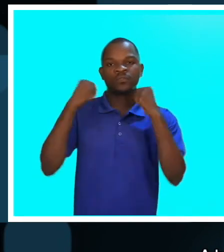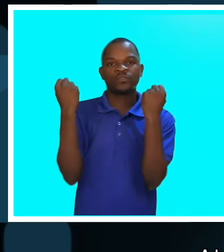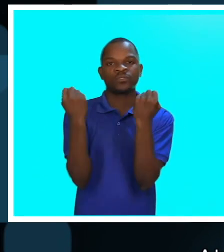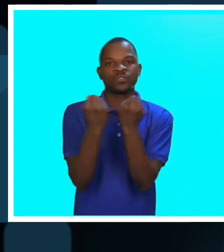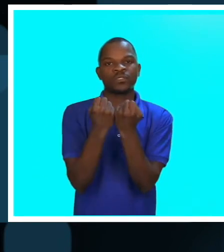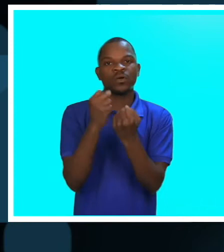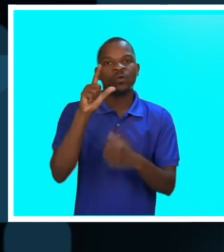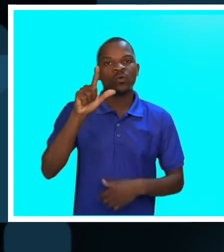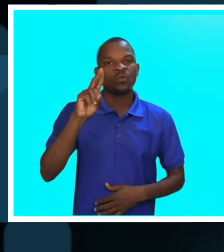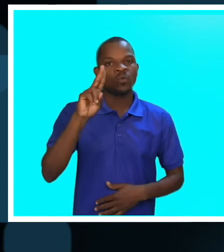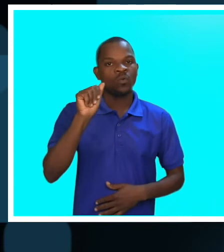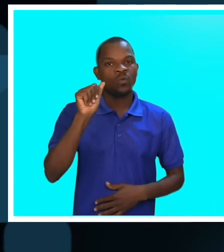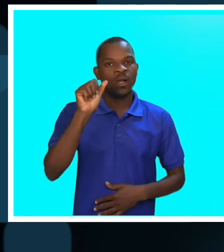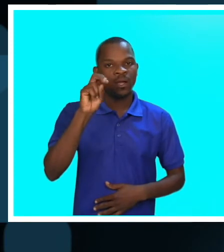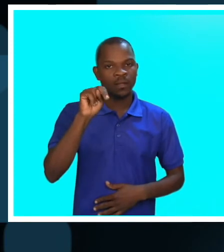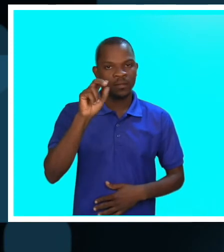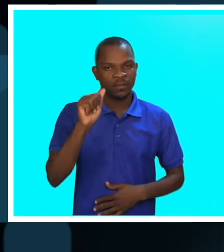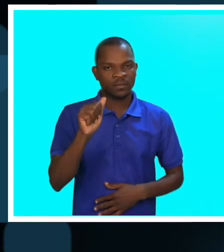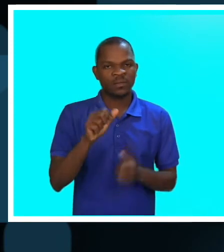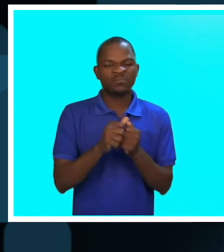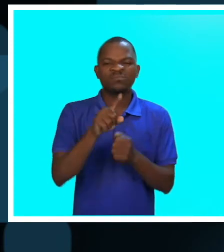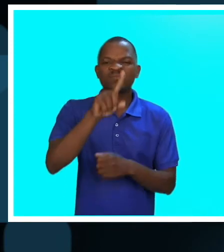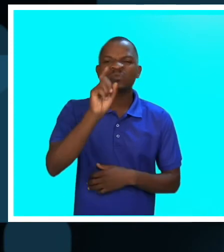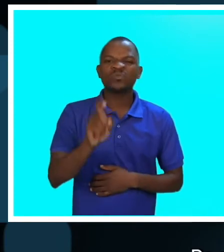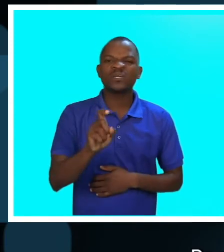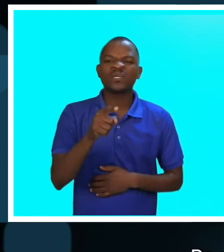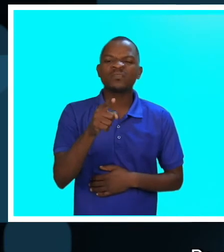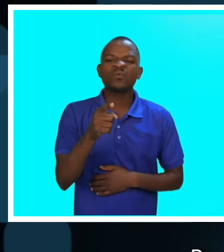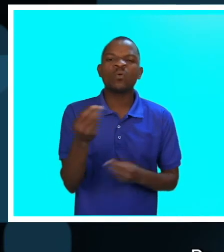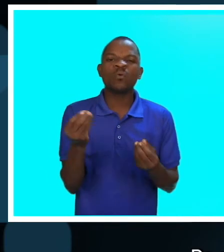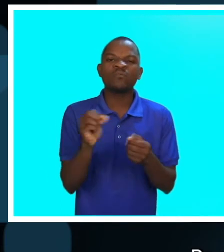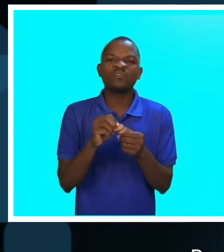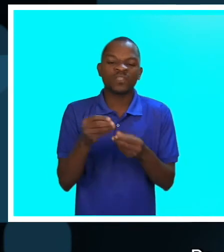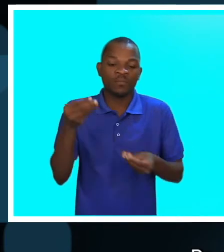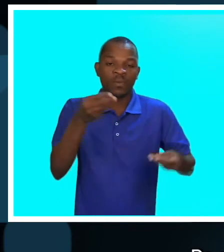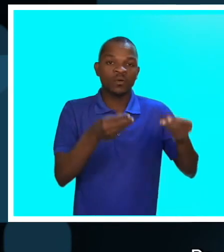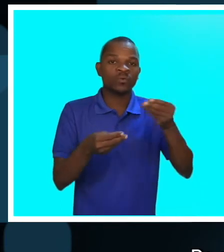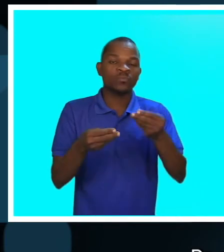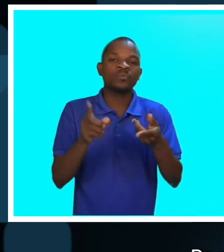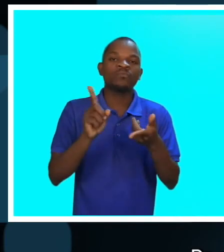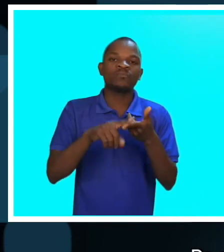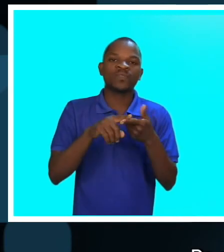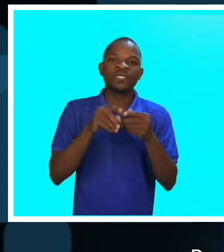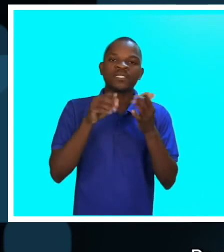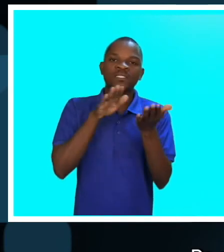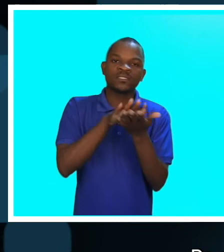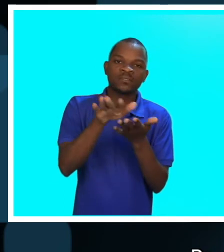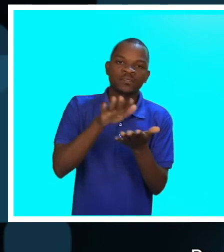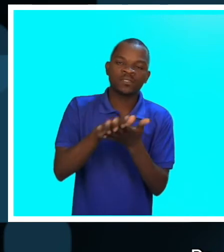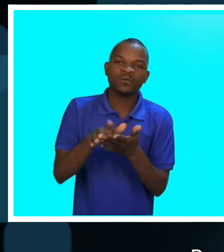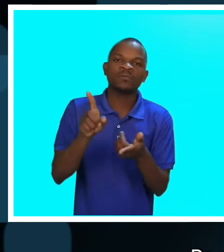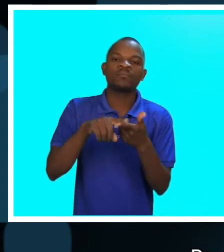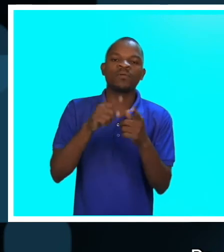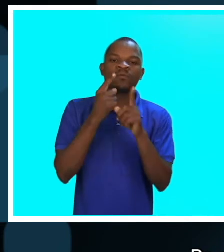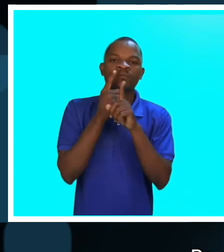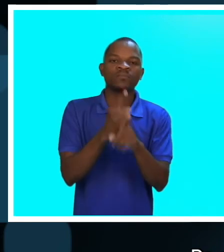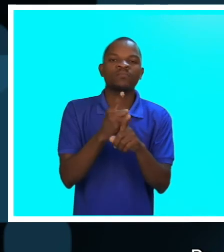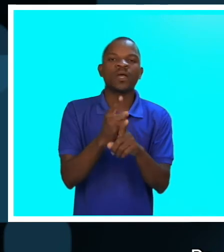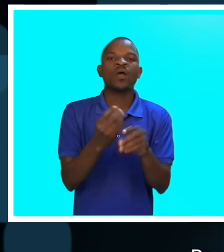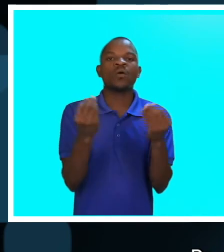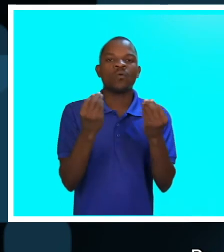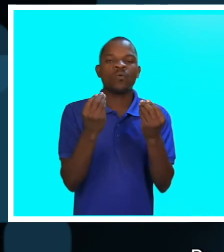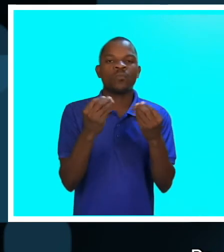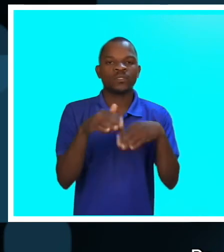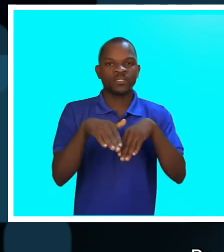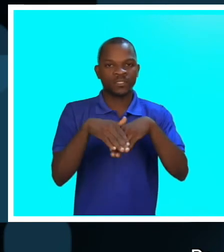Semeia Sorriso. Como é que vai, de que maneira a banda Mazu vai contribuir na sensibilização, ou